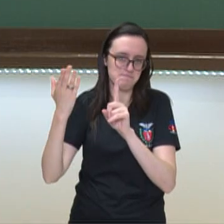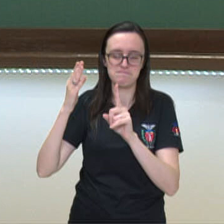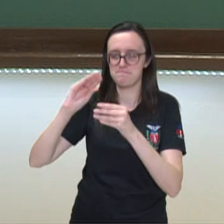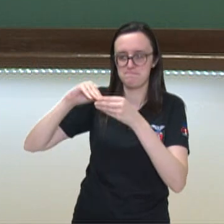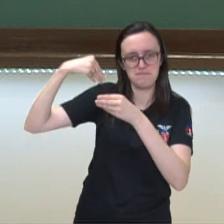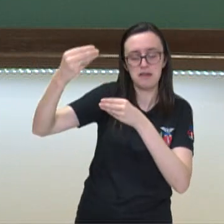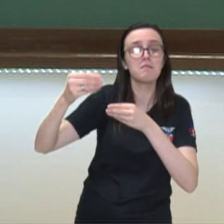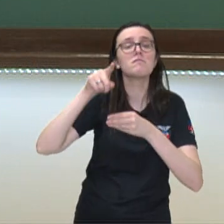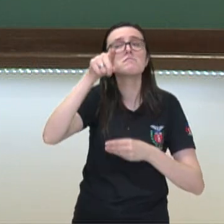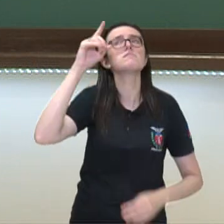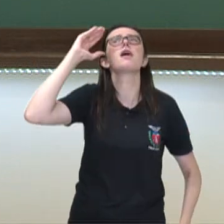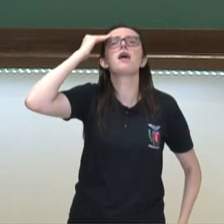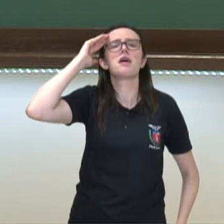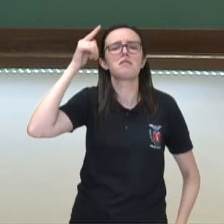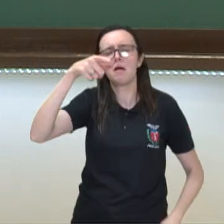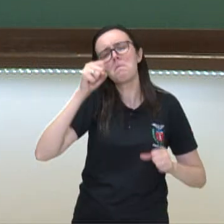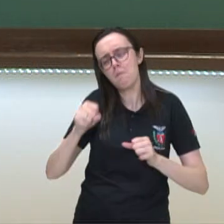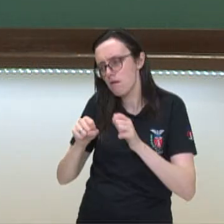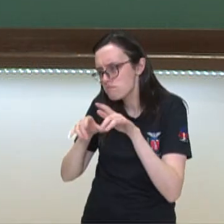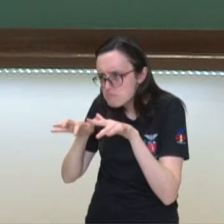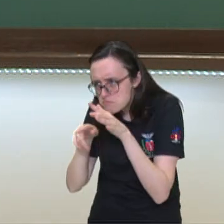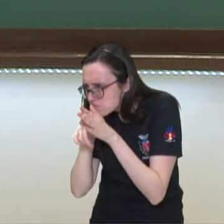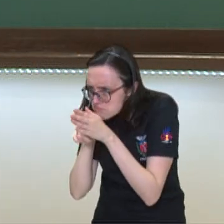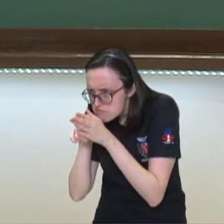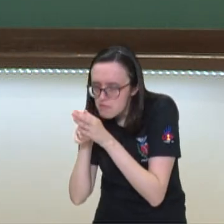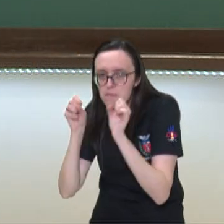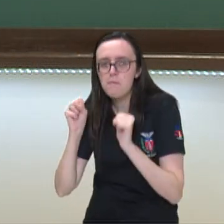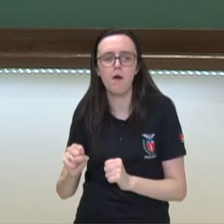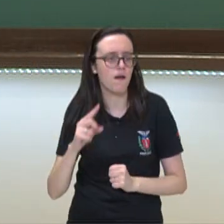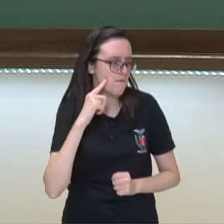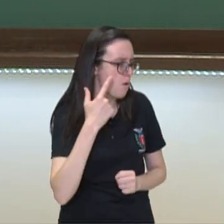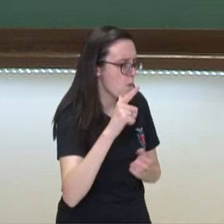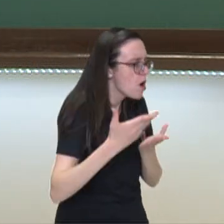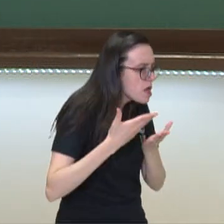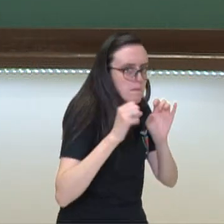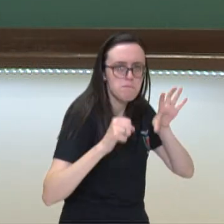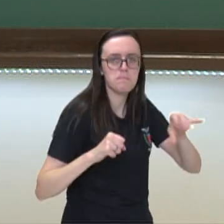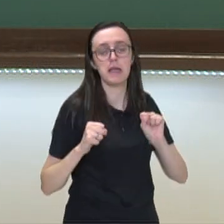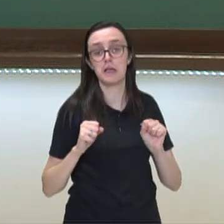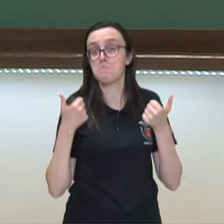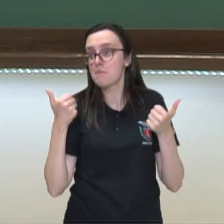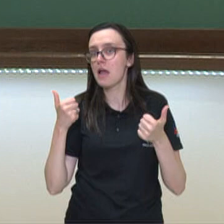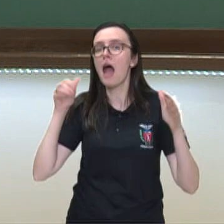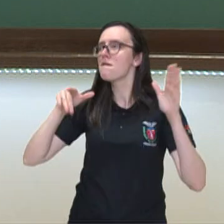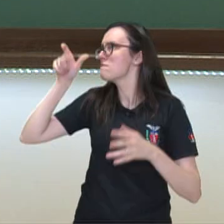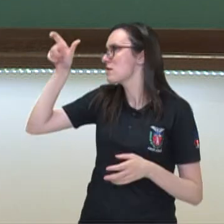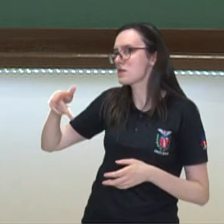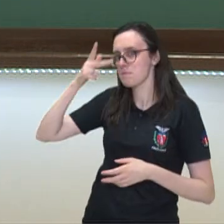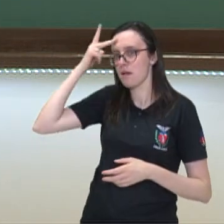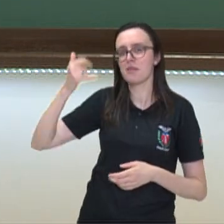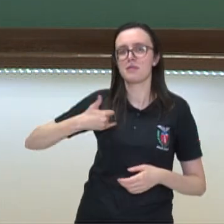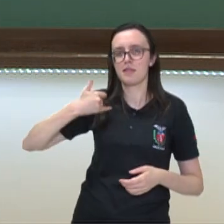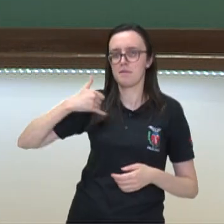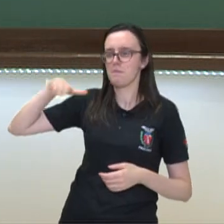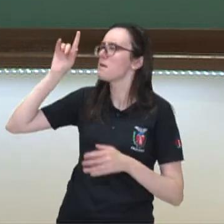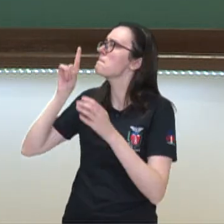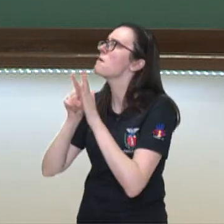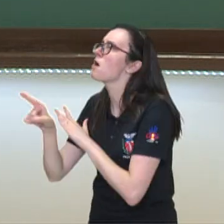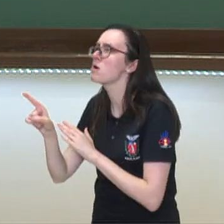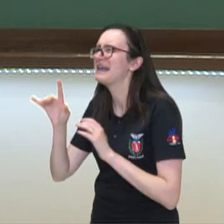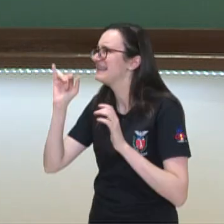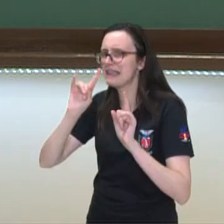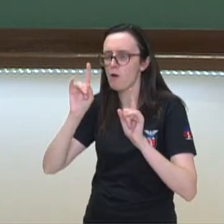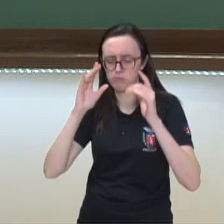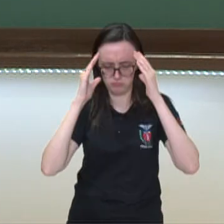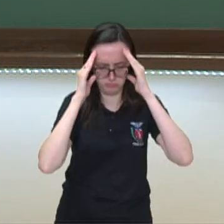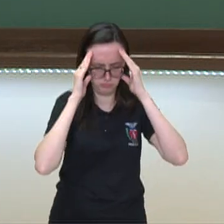seu entendimento. Se puder pesquisar, se tiver algum material para fonte, tudo bem. Se tiver uma pessoa mais velha para perguntar, se não,